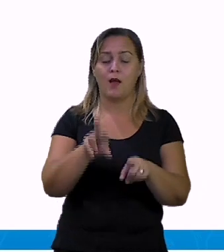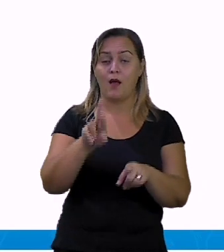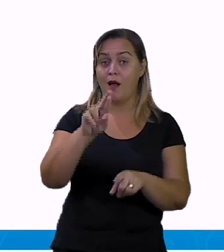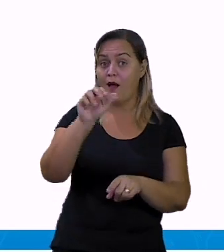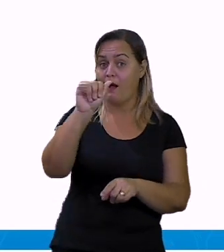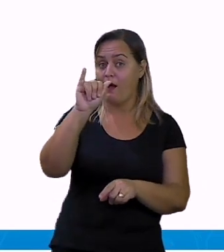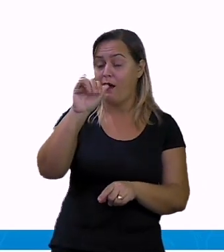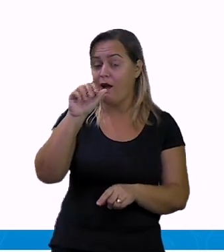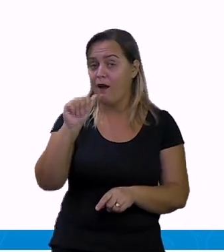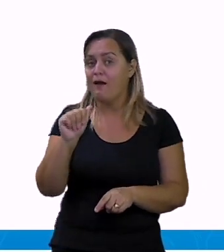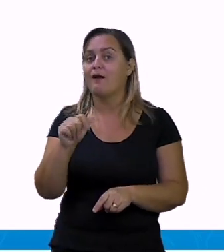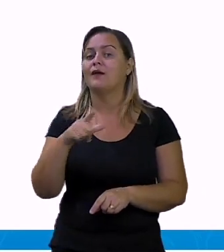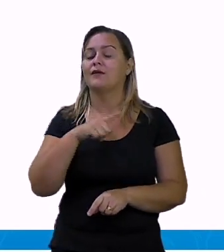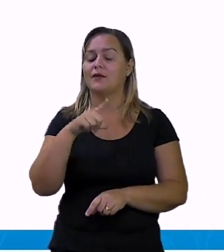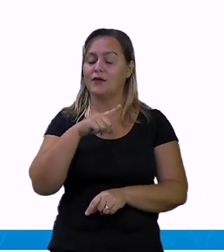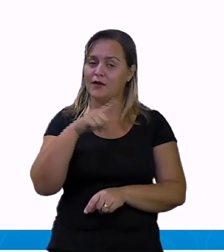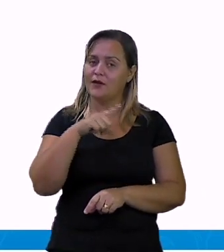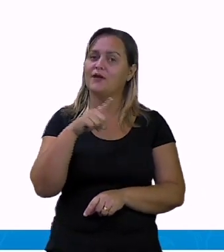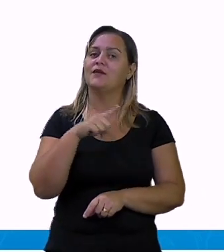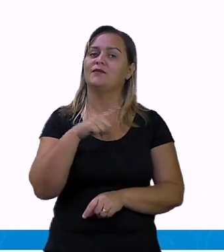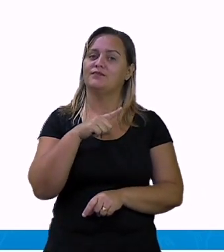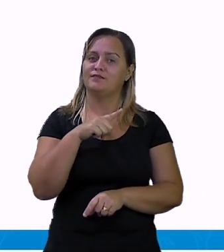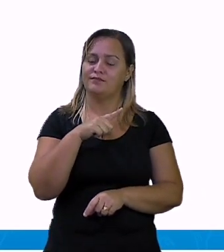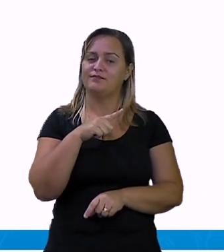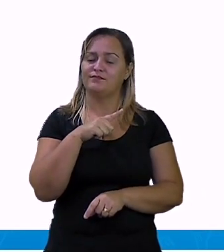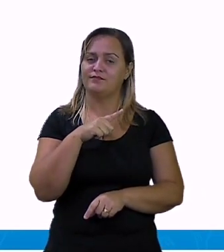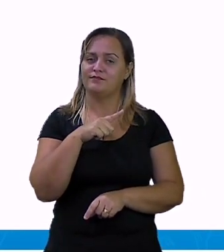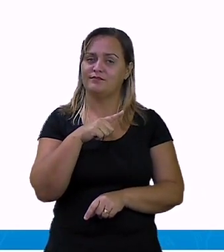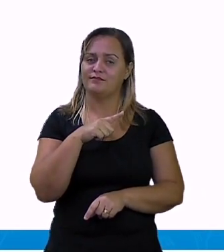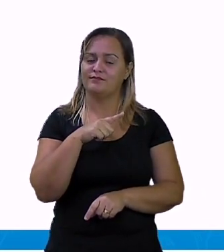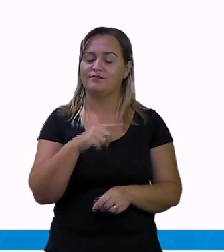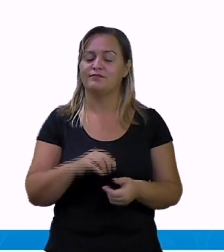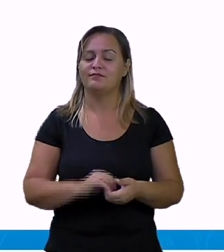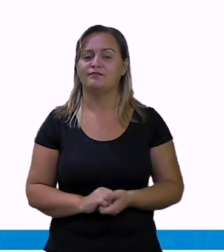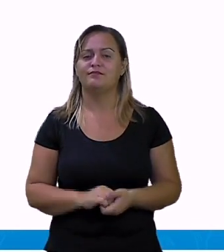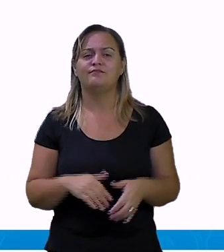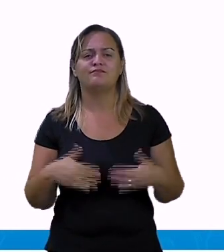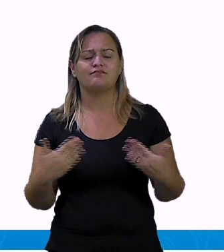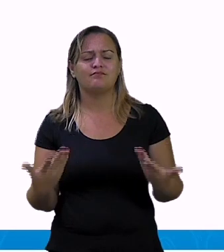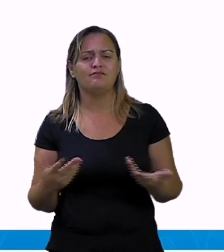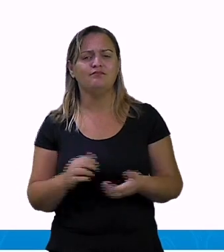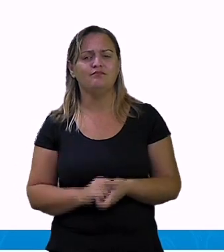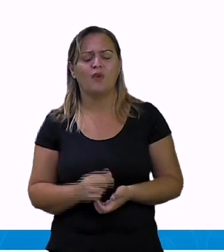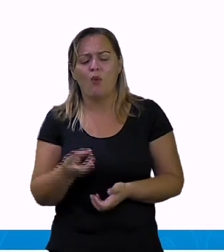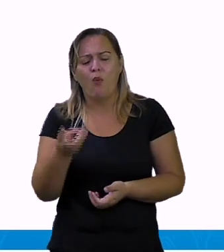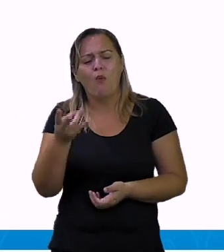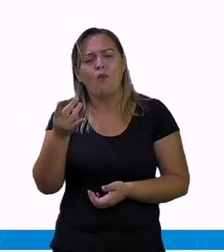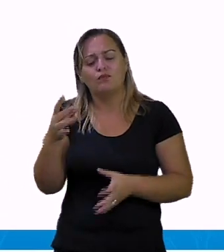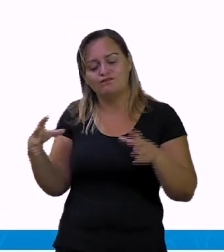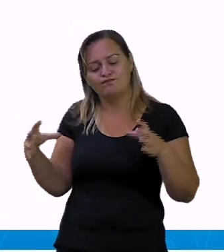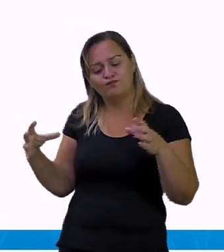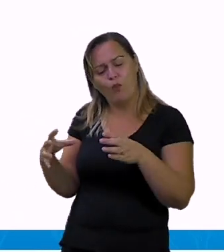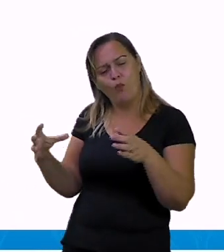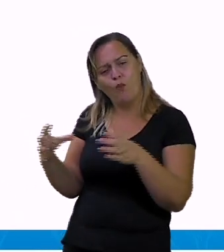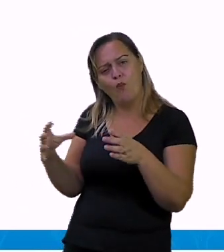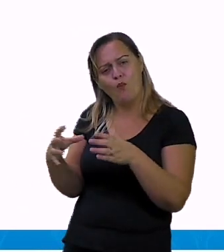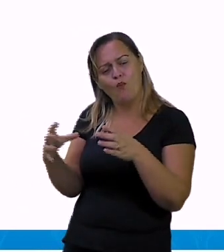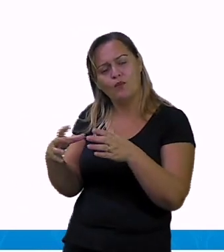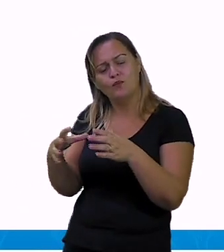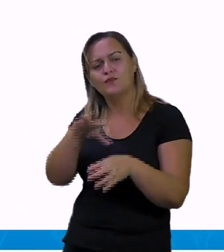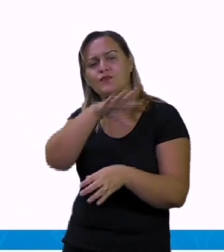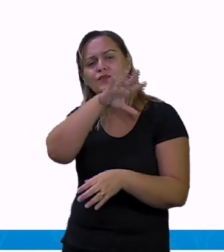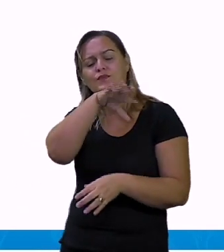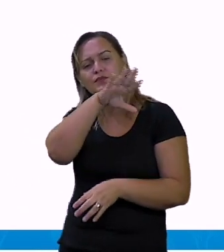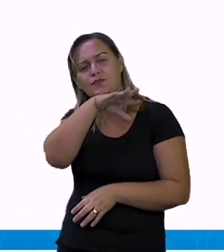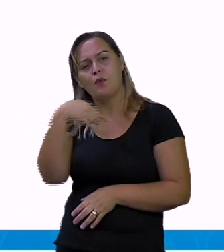cartilaginosa E aí e quantas espécies a gente conhece que